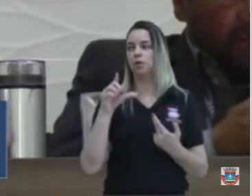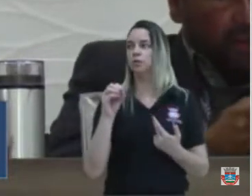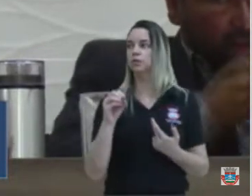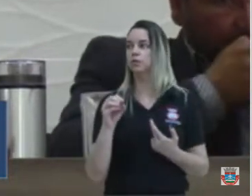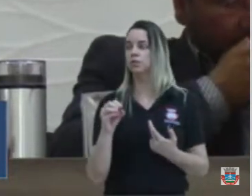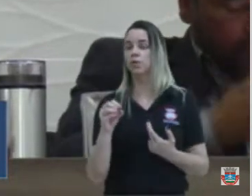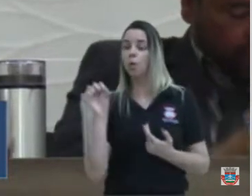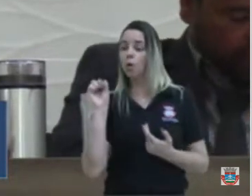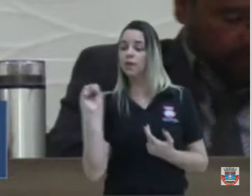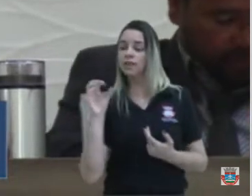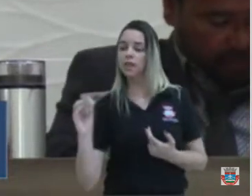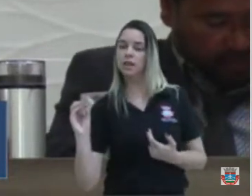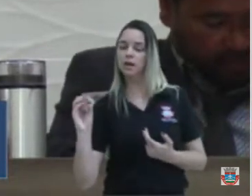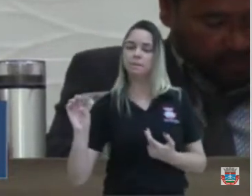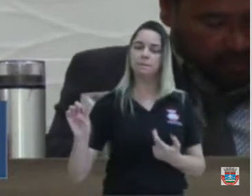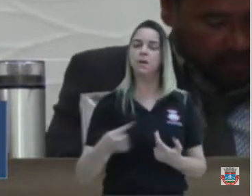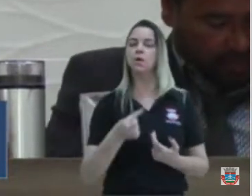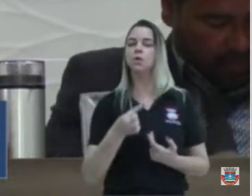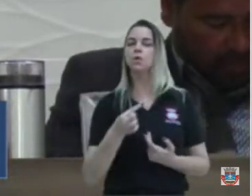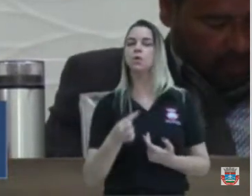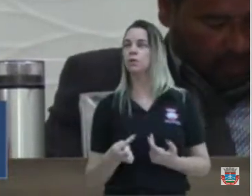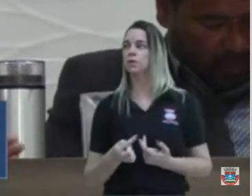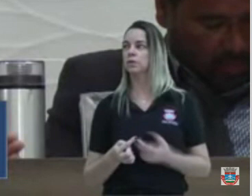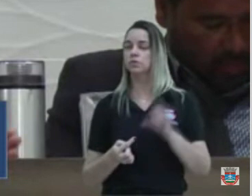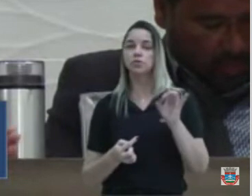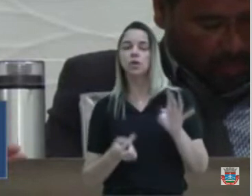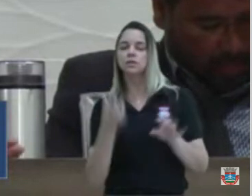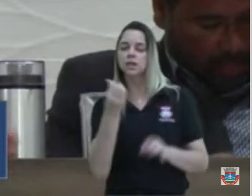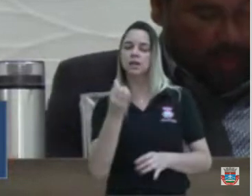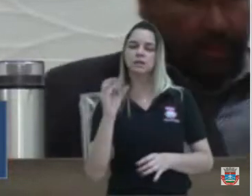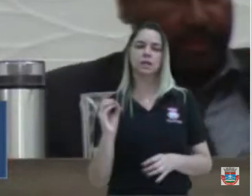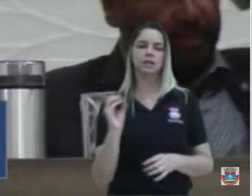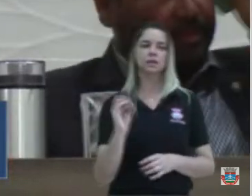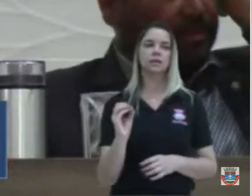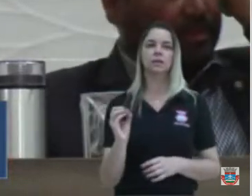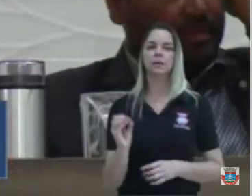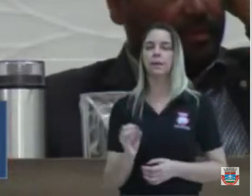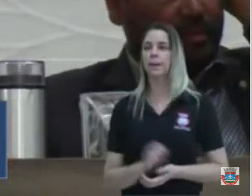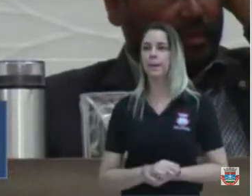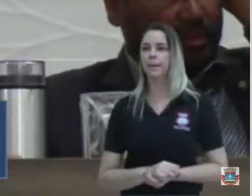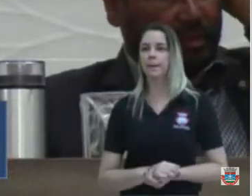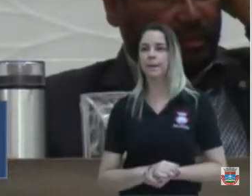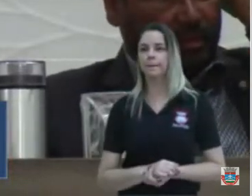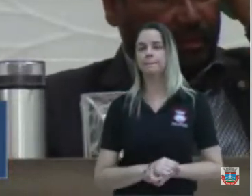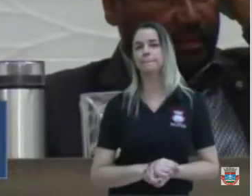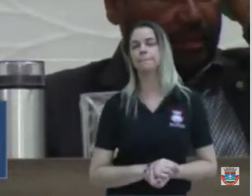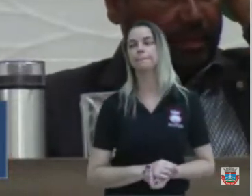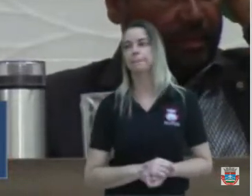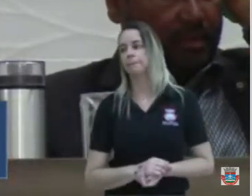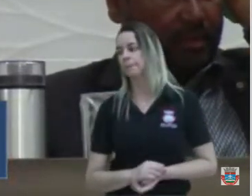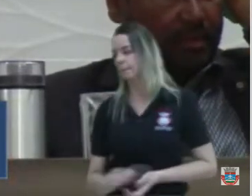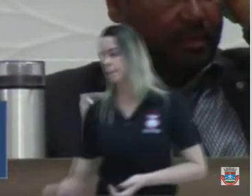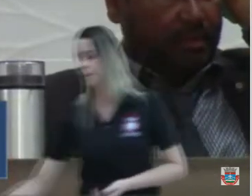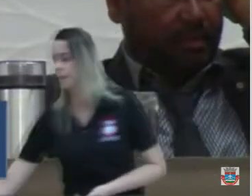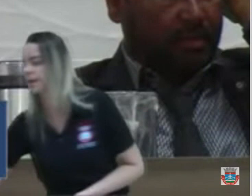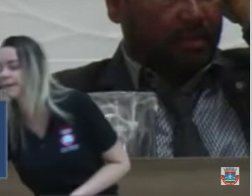80 mil cirurgias, só 60 mil para a zona metropolitana, para o Recife, e os outros 20 mil para